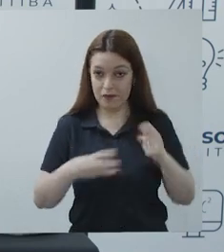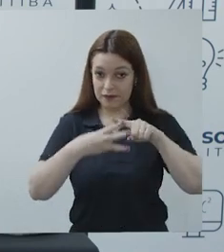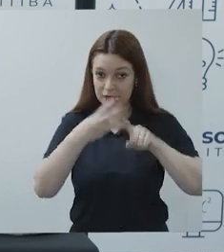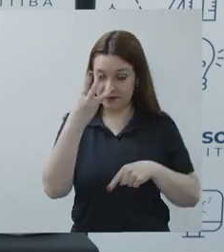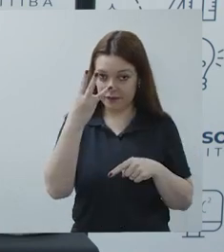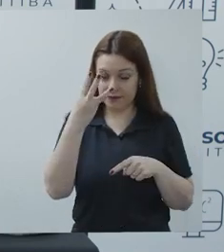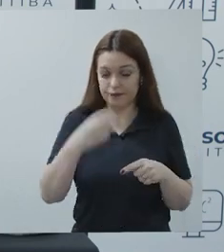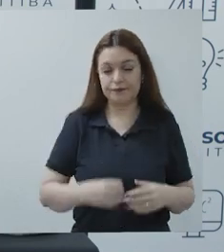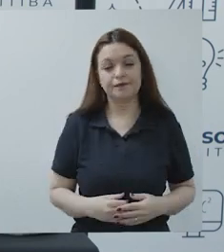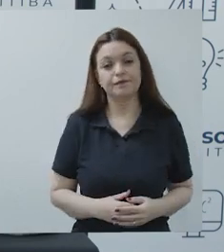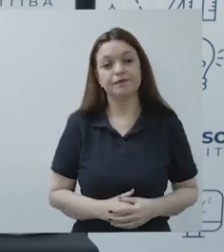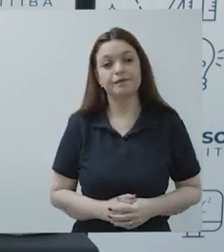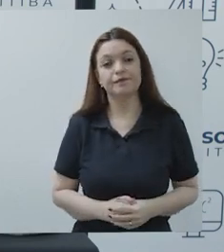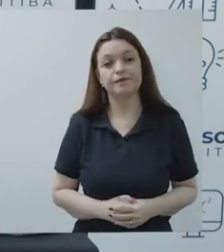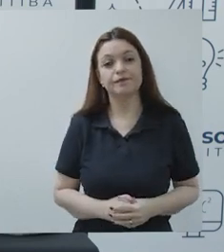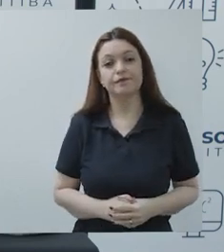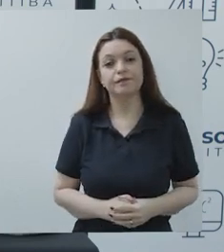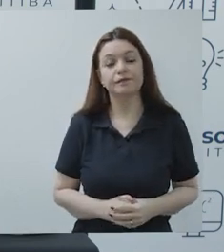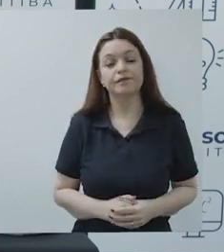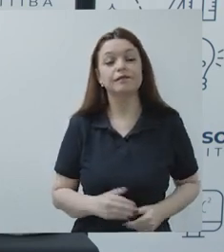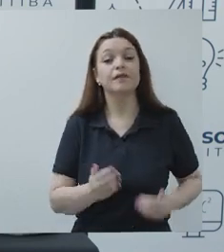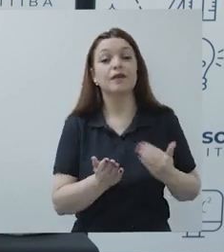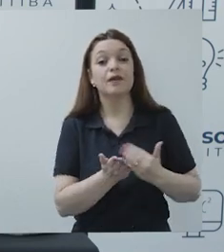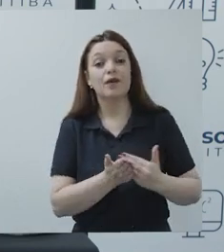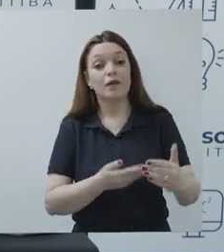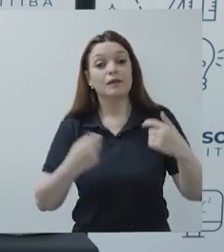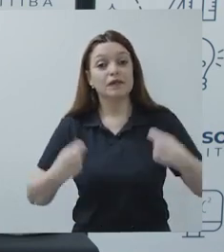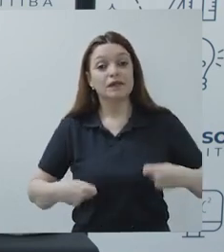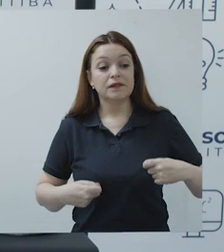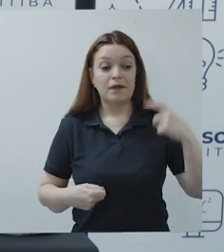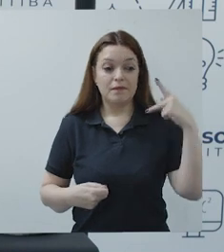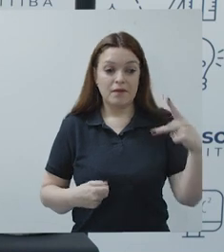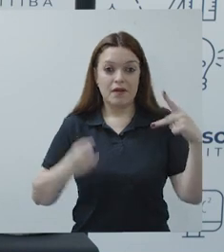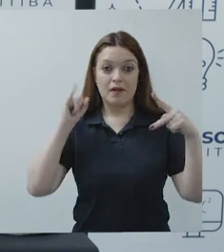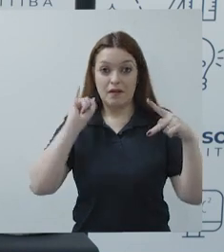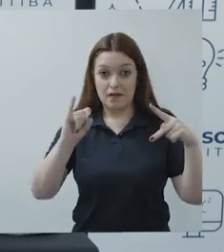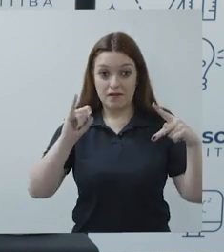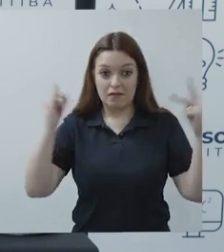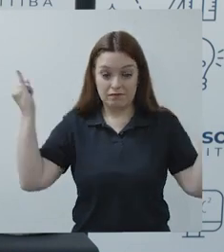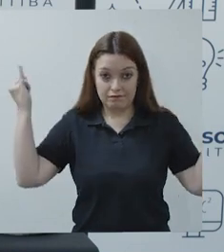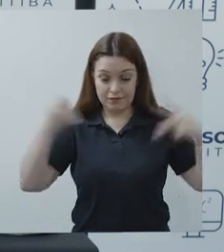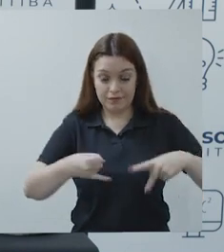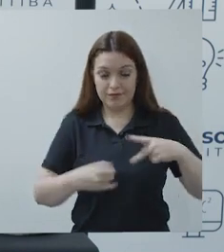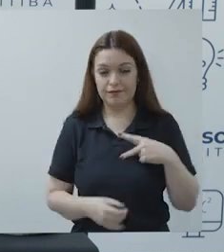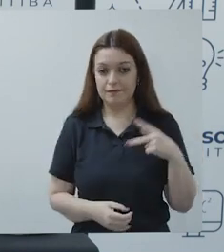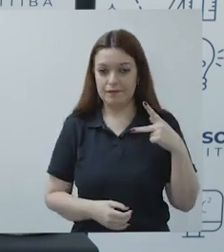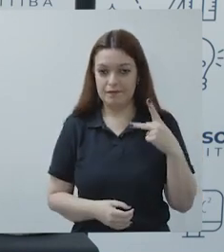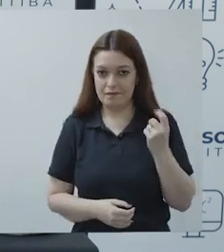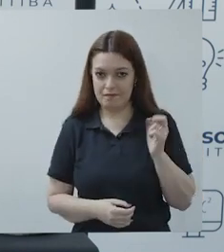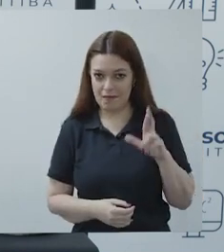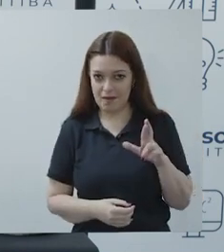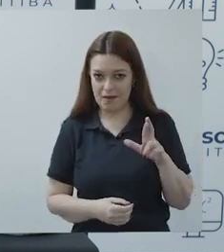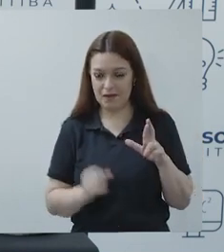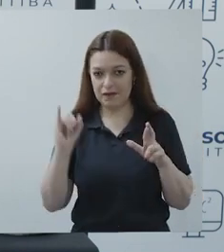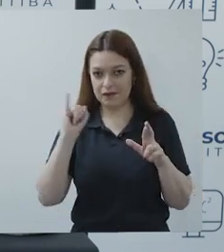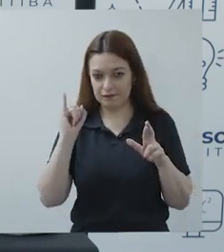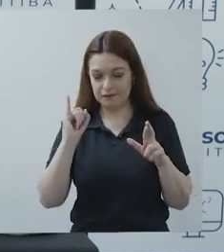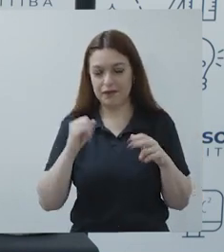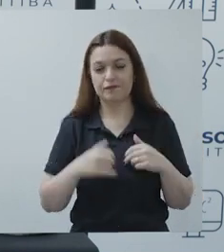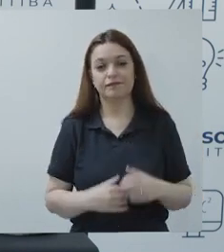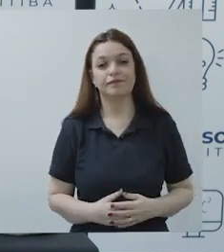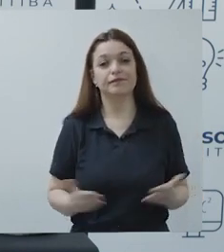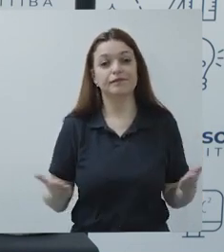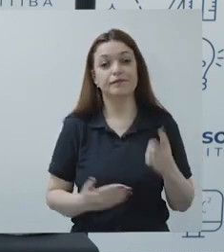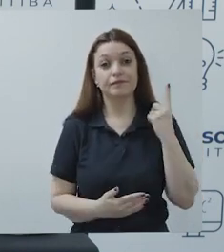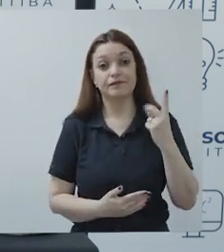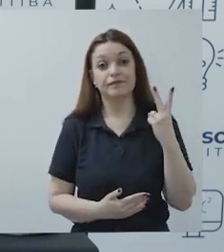gente precisa tirar no par ou ímpar. Tá. Ok? Uhum. Então, vamos lá. Escolhe aí, professora Simone. Par. Par? Par. Então, eu sou ímpar. Uhum.